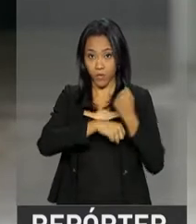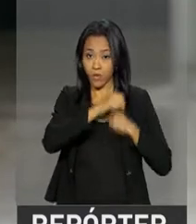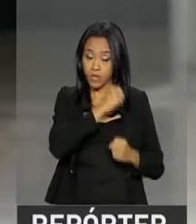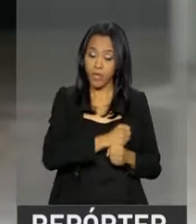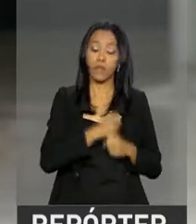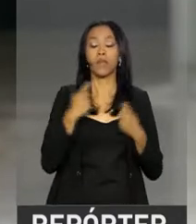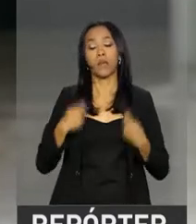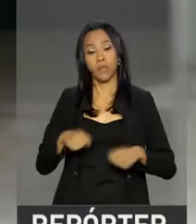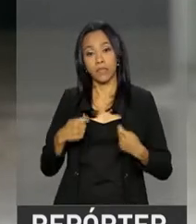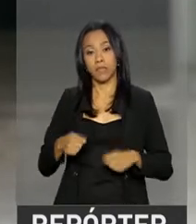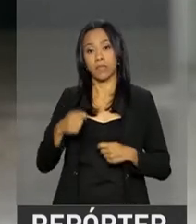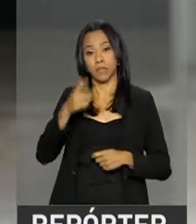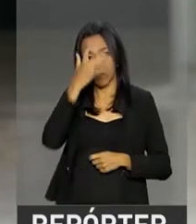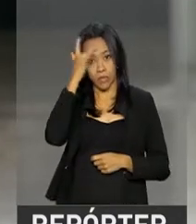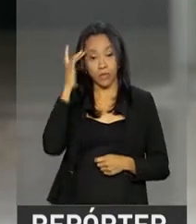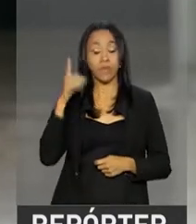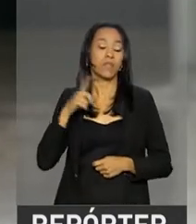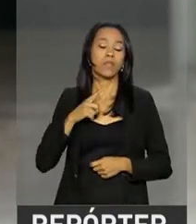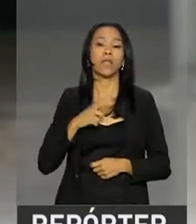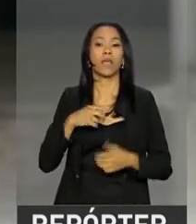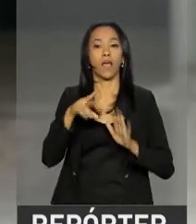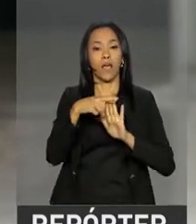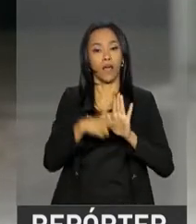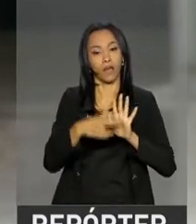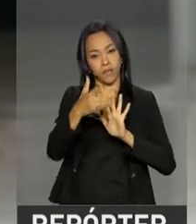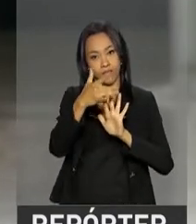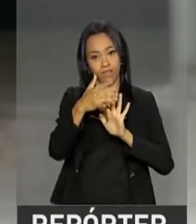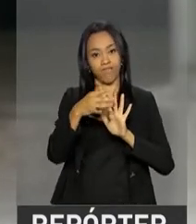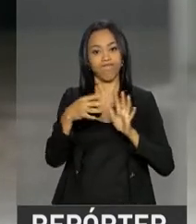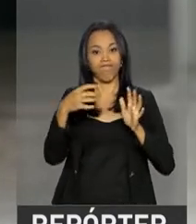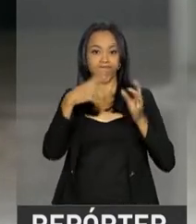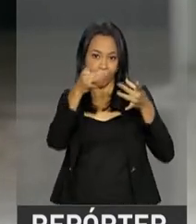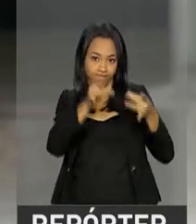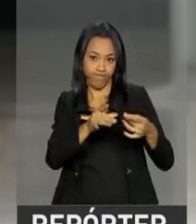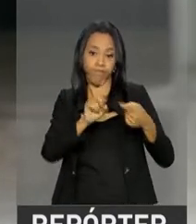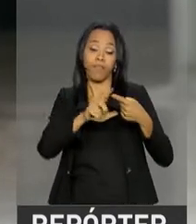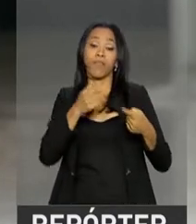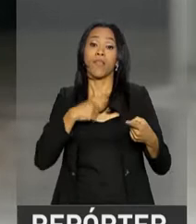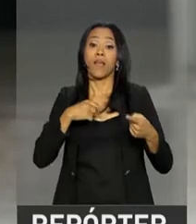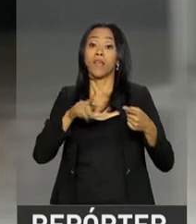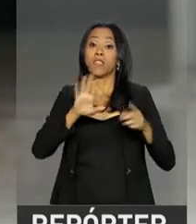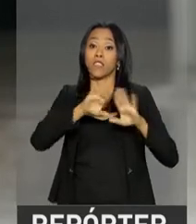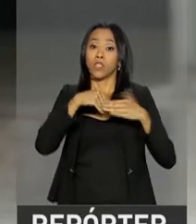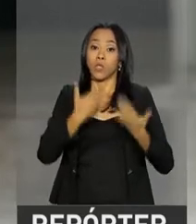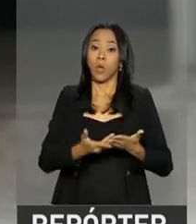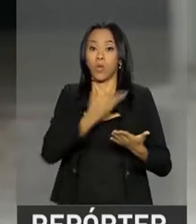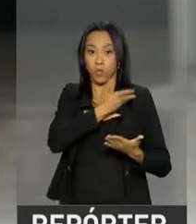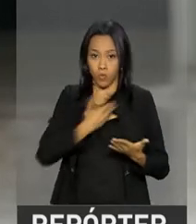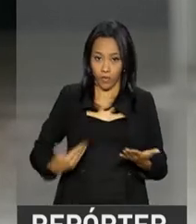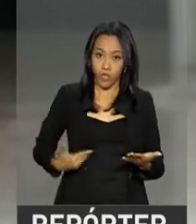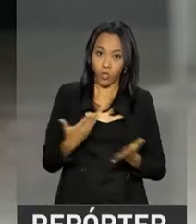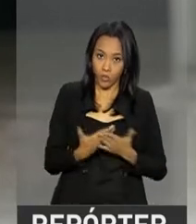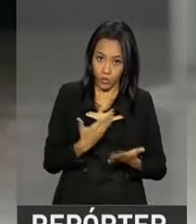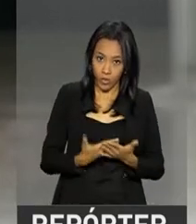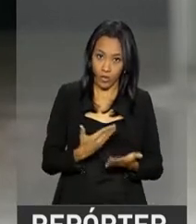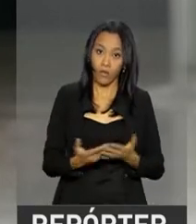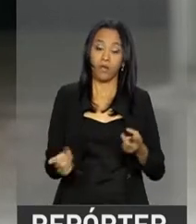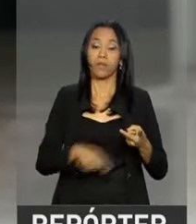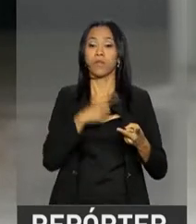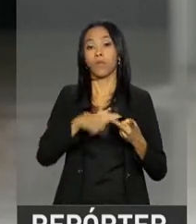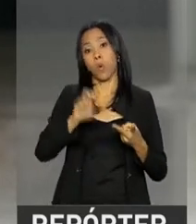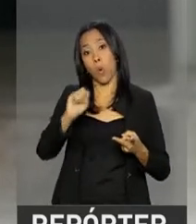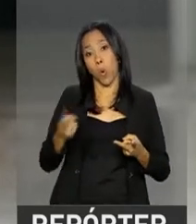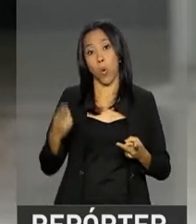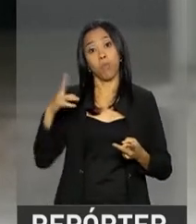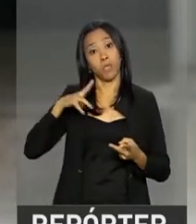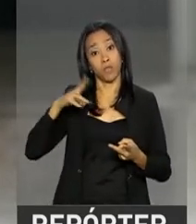candidato se enquadra em pelo menos uma das seguintes condições ter feito o ensino médio completo em escola pública ou em escola particular